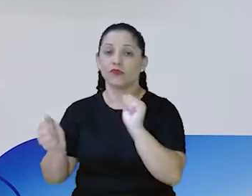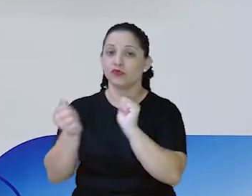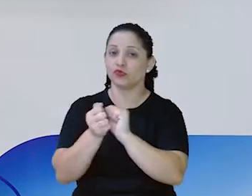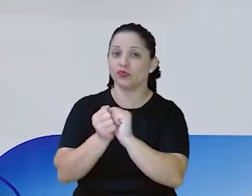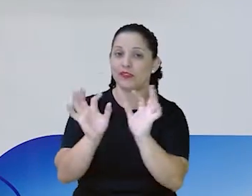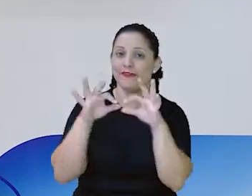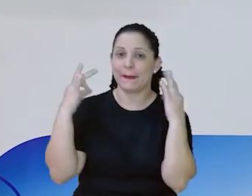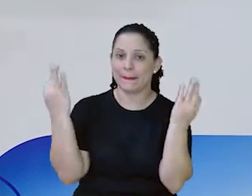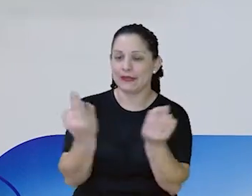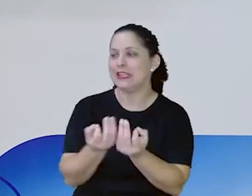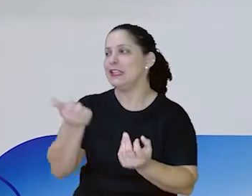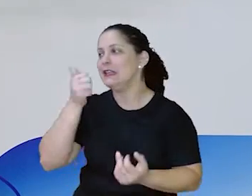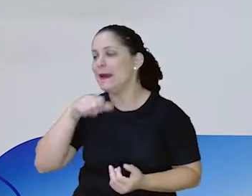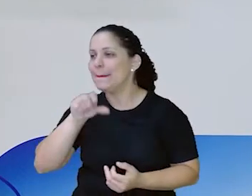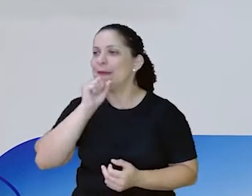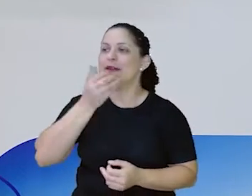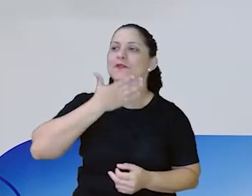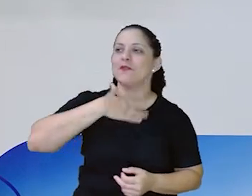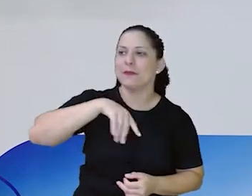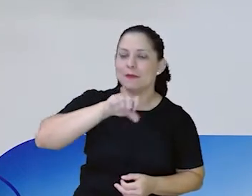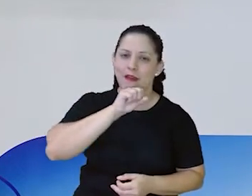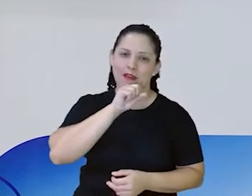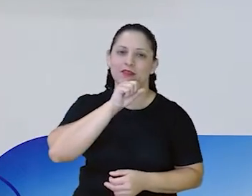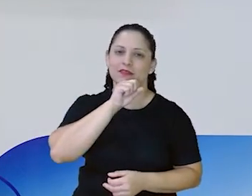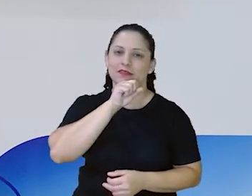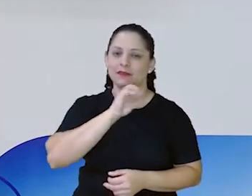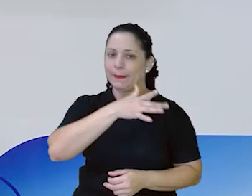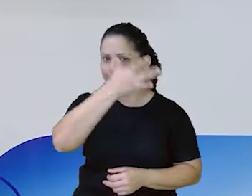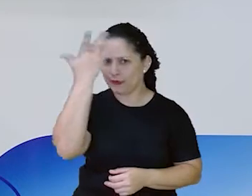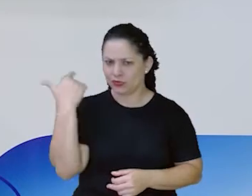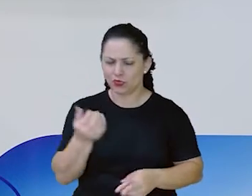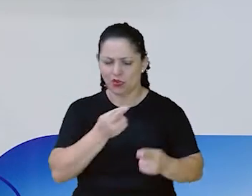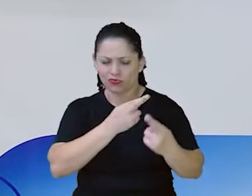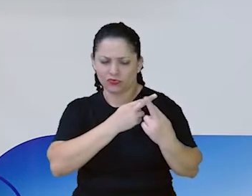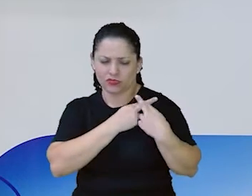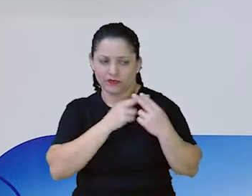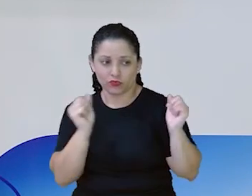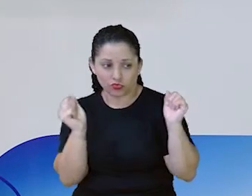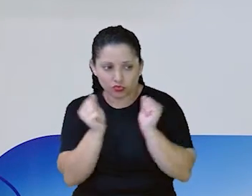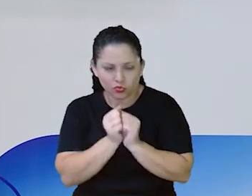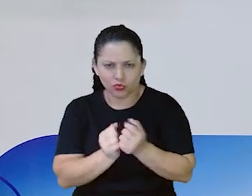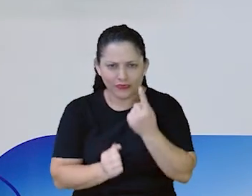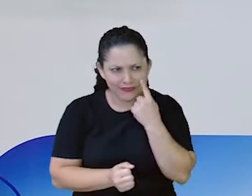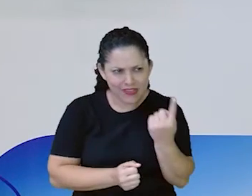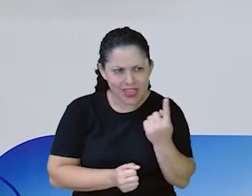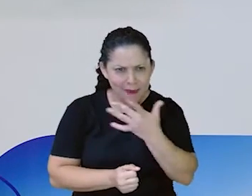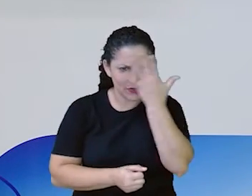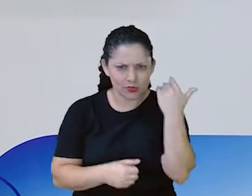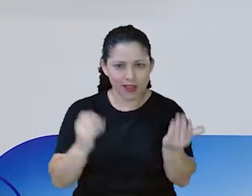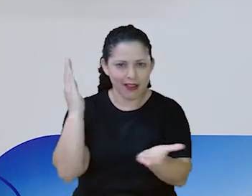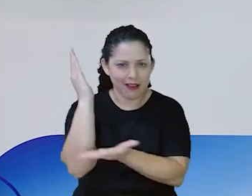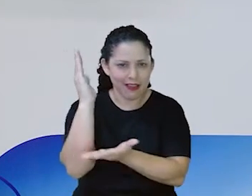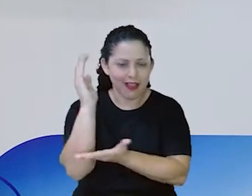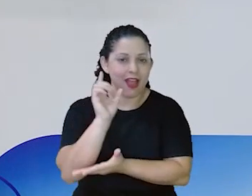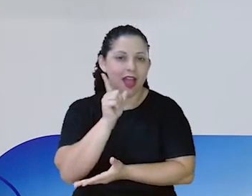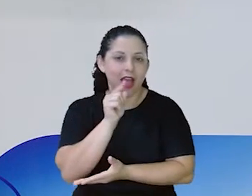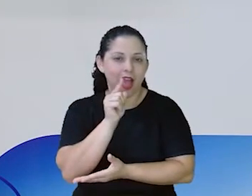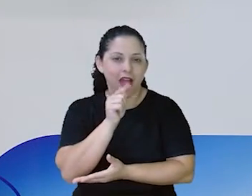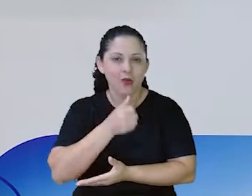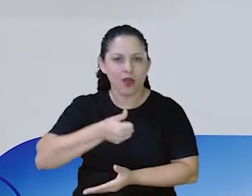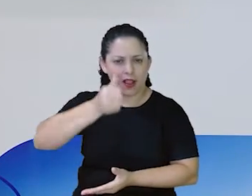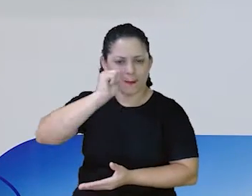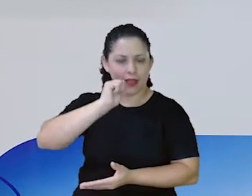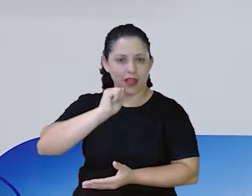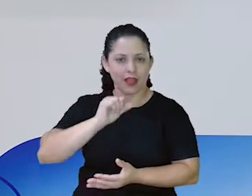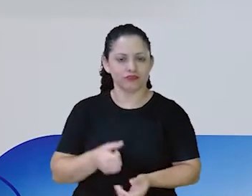familiares, com sua mãe, com seu pai, alguém, o seu responsável, e você vê que a pessoa está com a garrafinha de água, acabou a água,